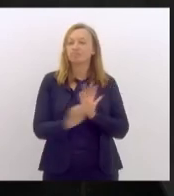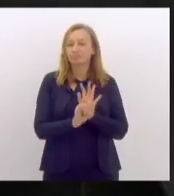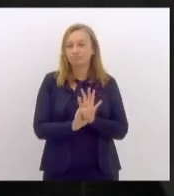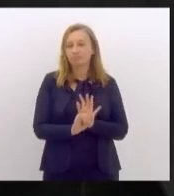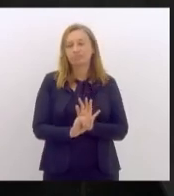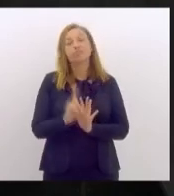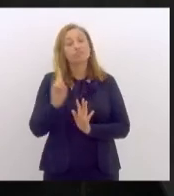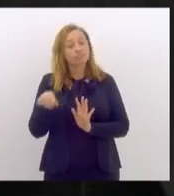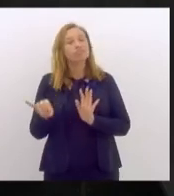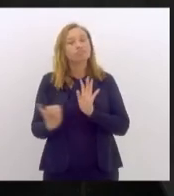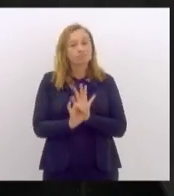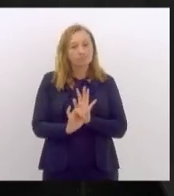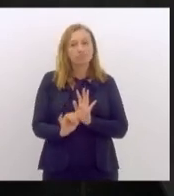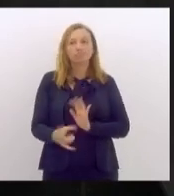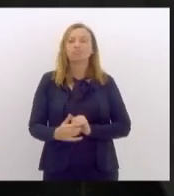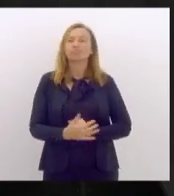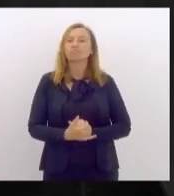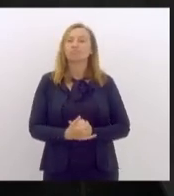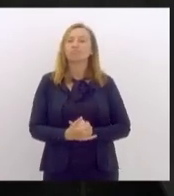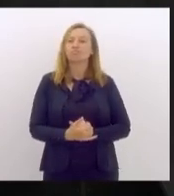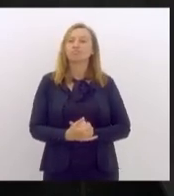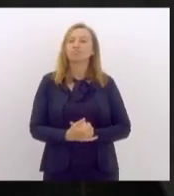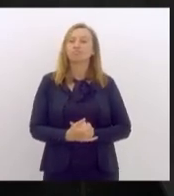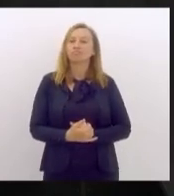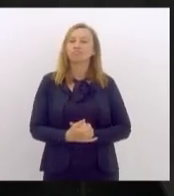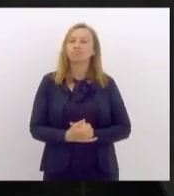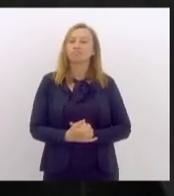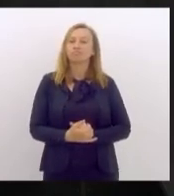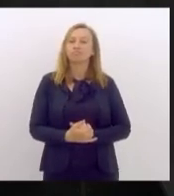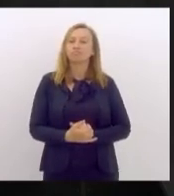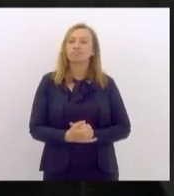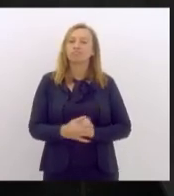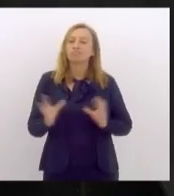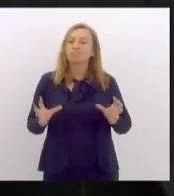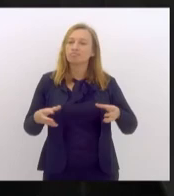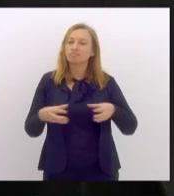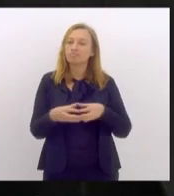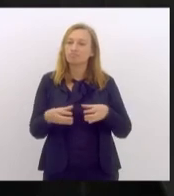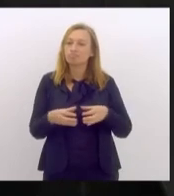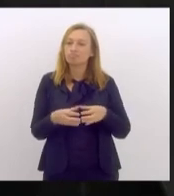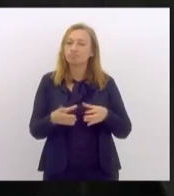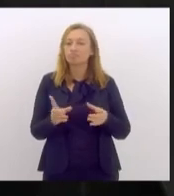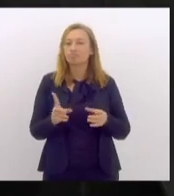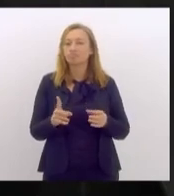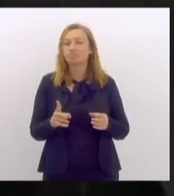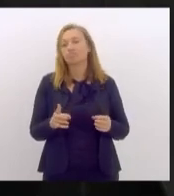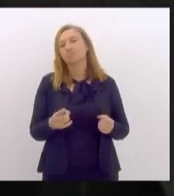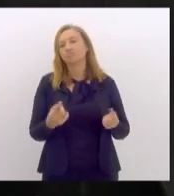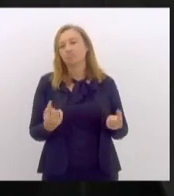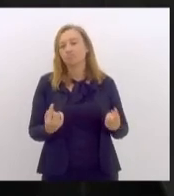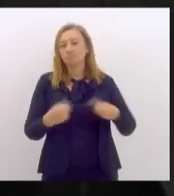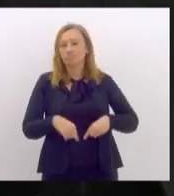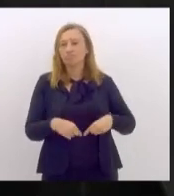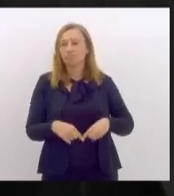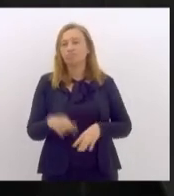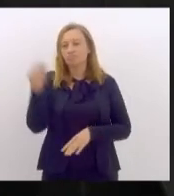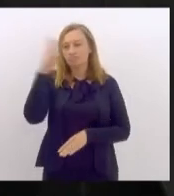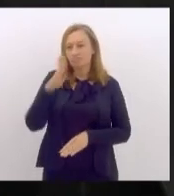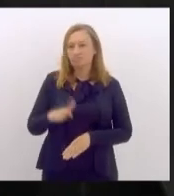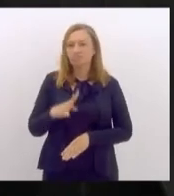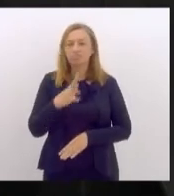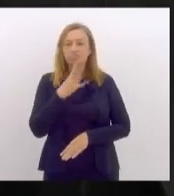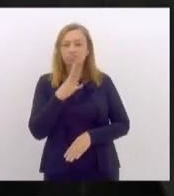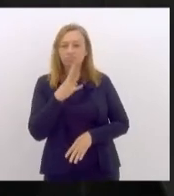é essa identidade é essa composição coletiva que tá em jogo um Brasil que se reconhece